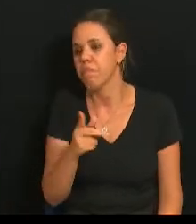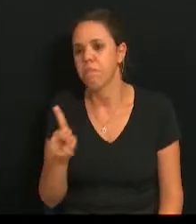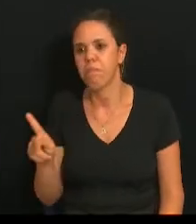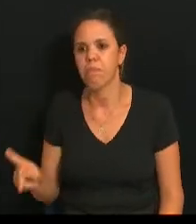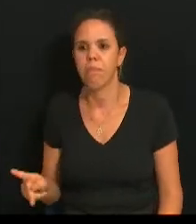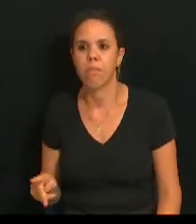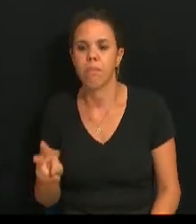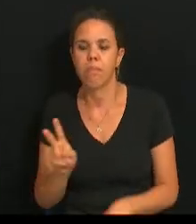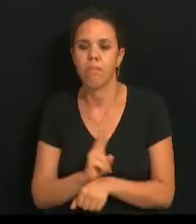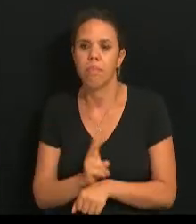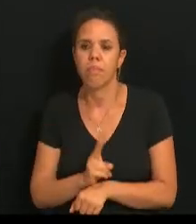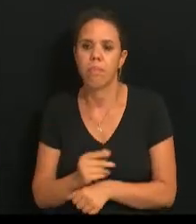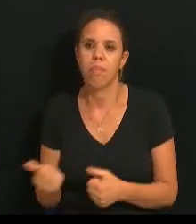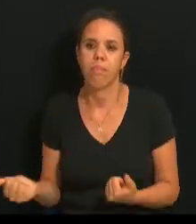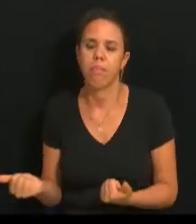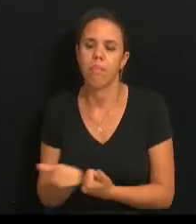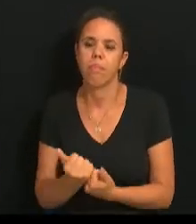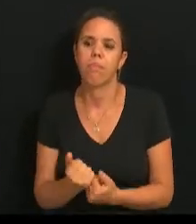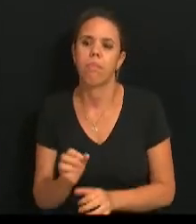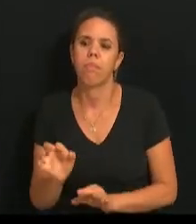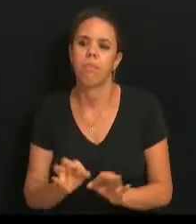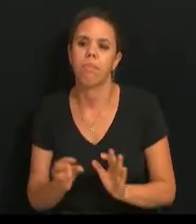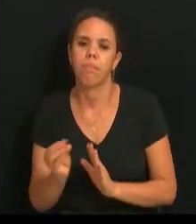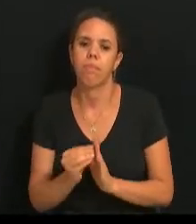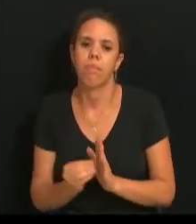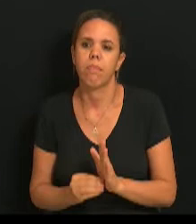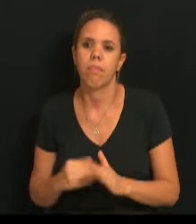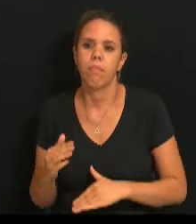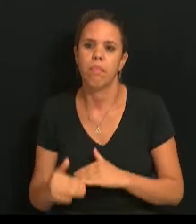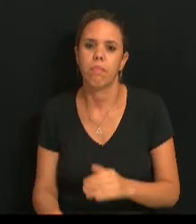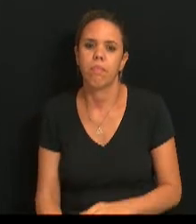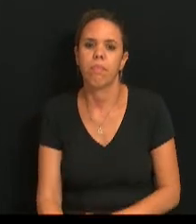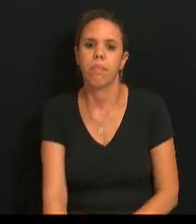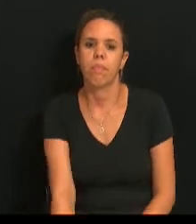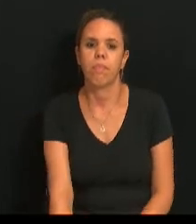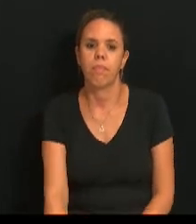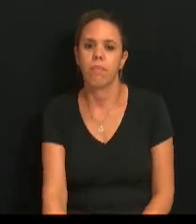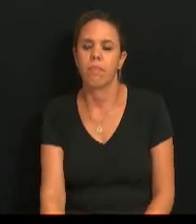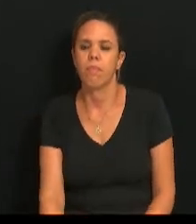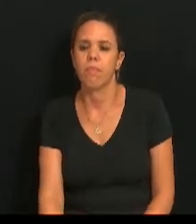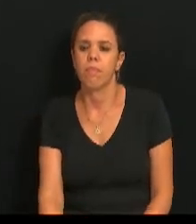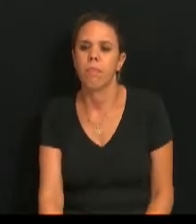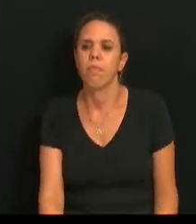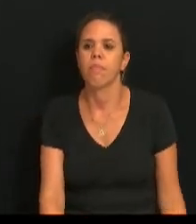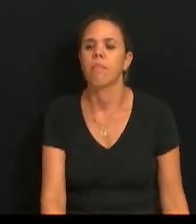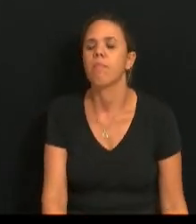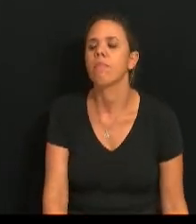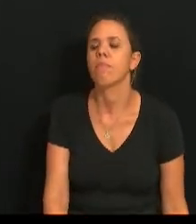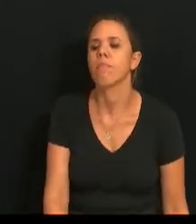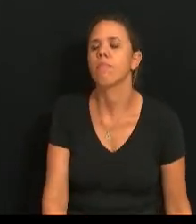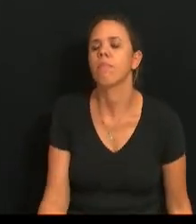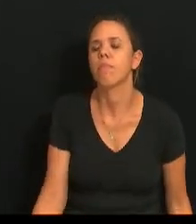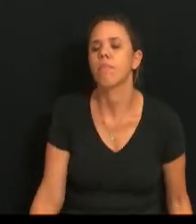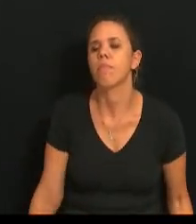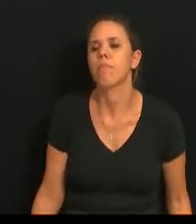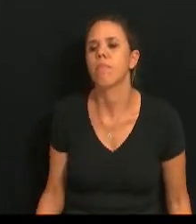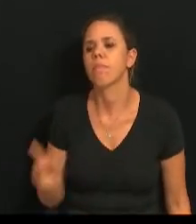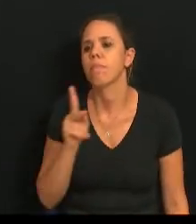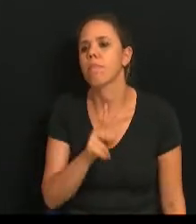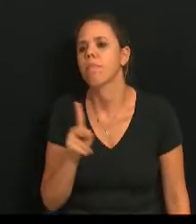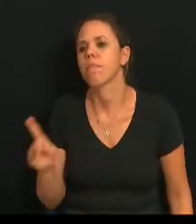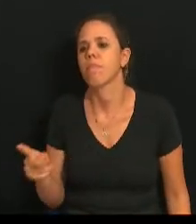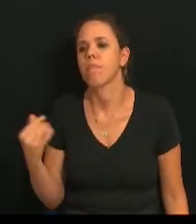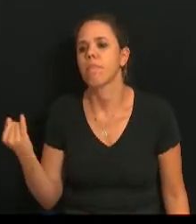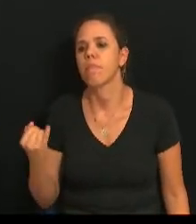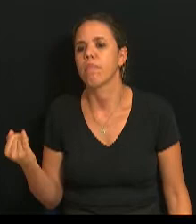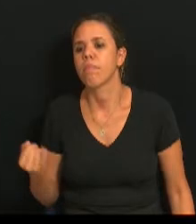monitores fazem o seu planejamento, desenvolvem o seu trabalho sem professor. Então, da mesma forma que o professor é